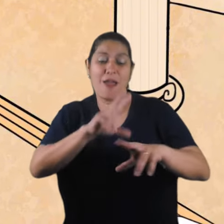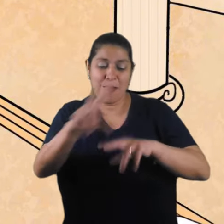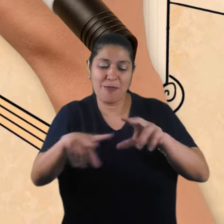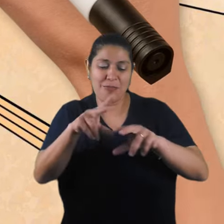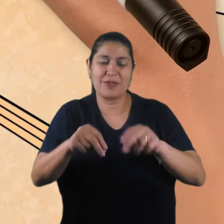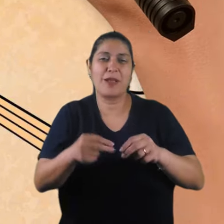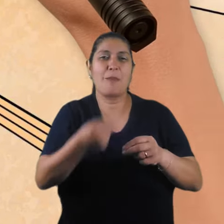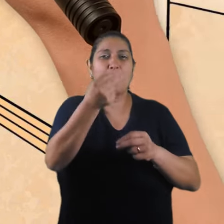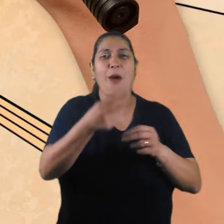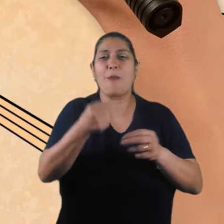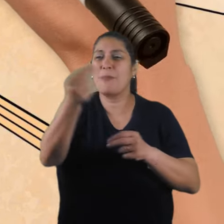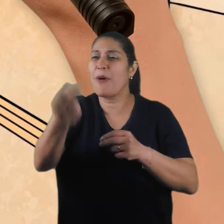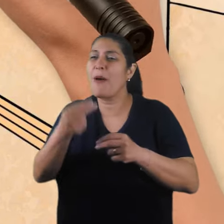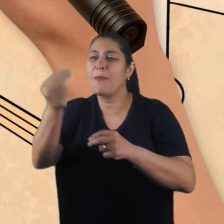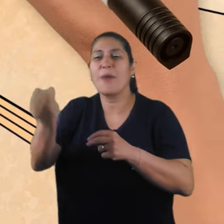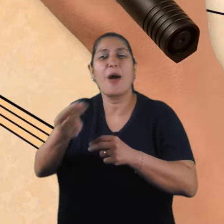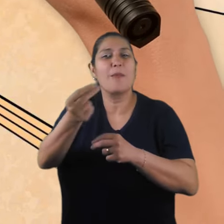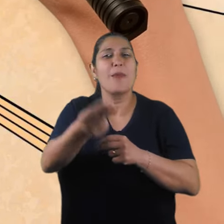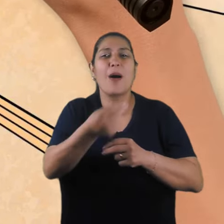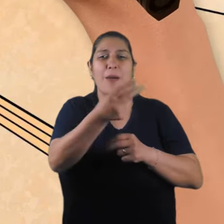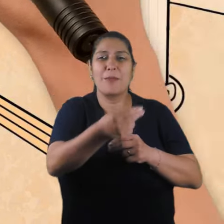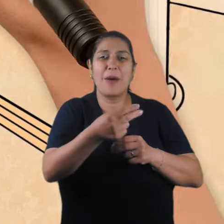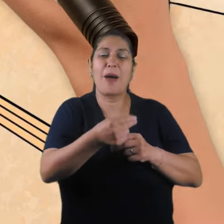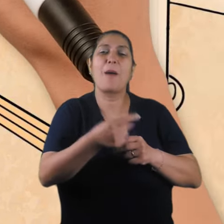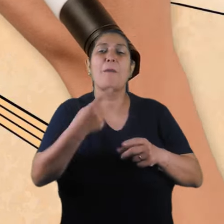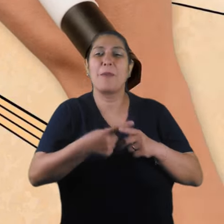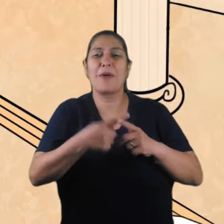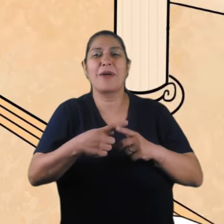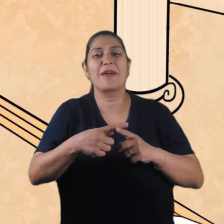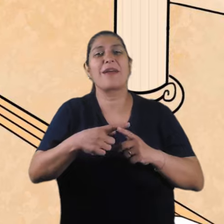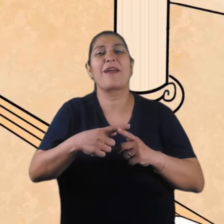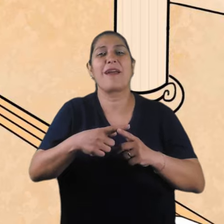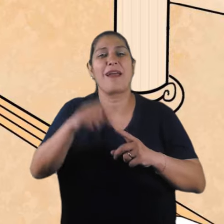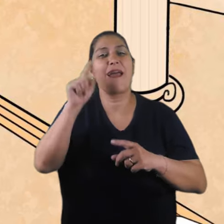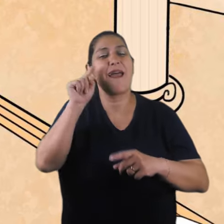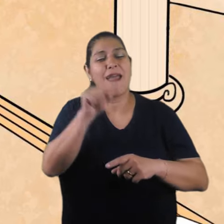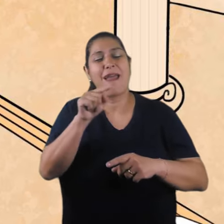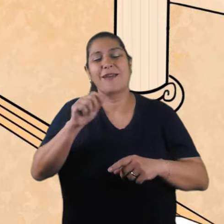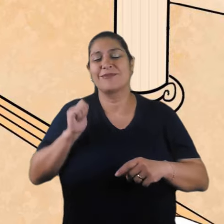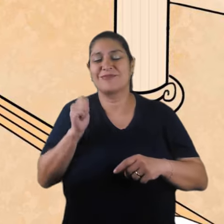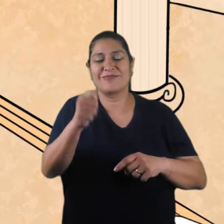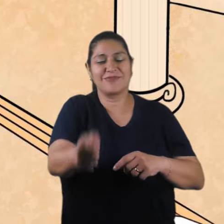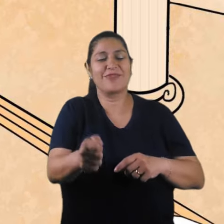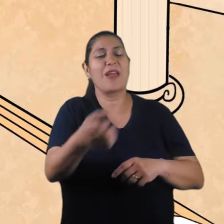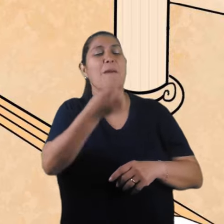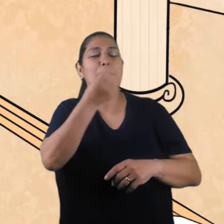e distribuiu presentes porque era um rei muito generoso.